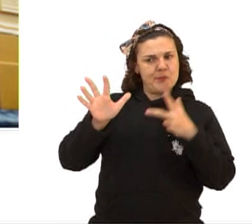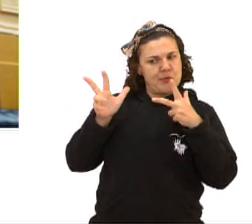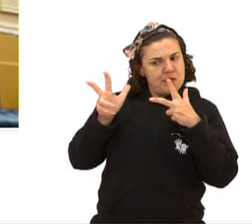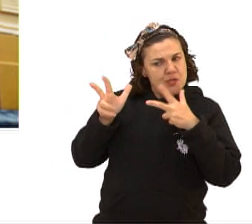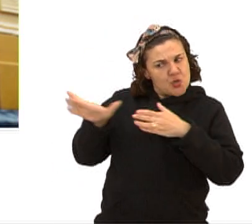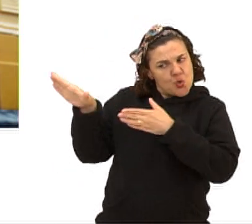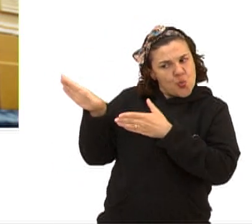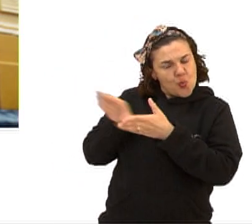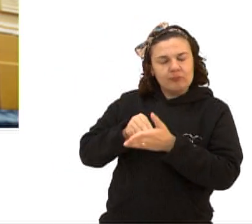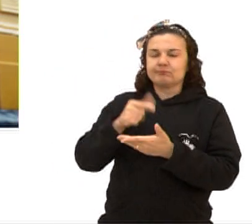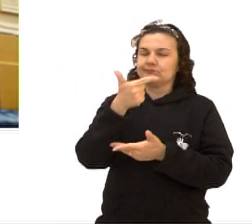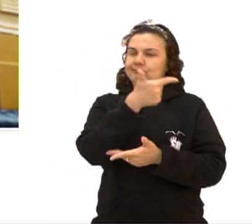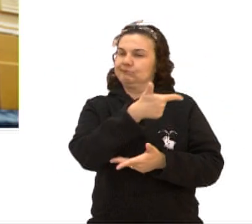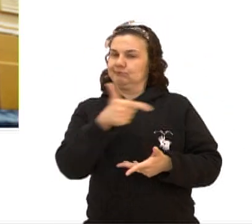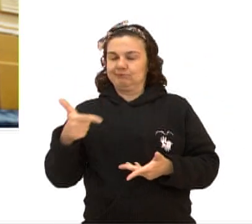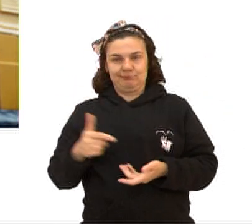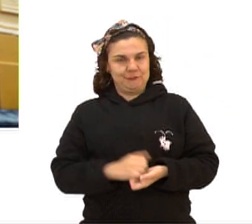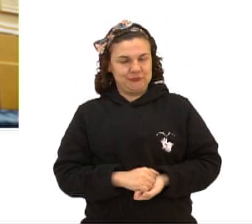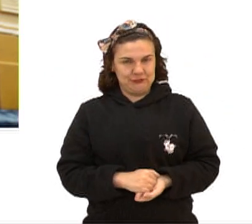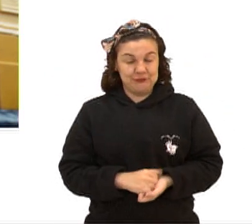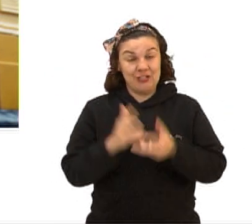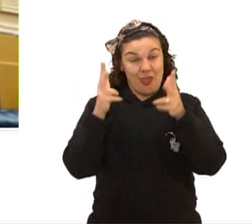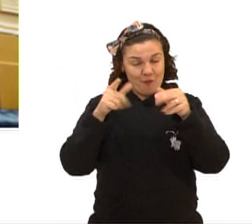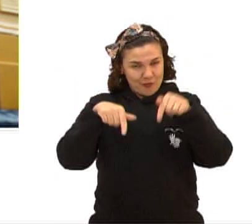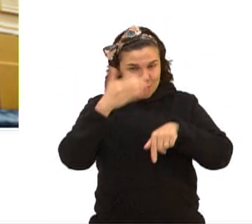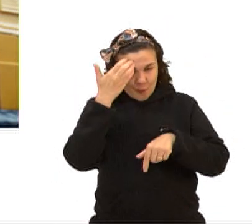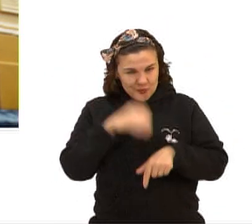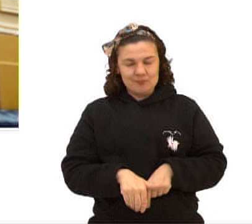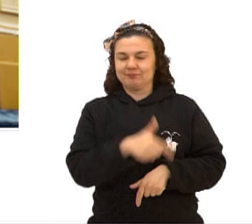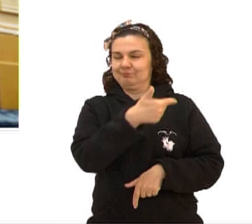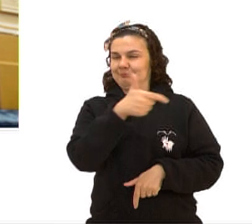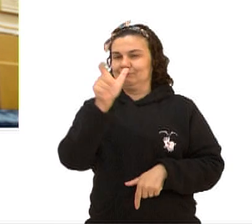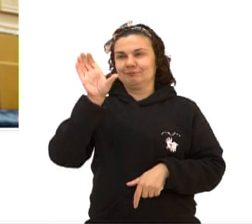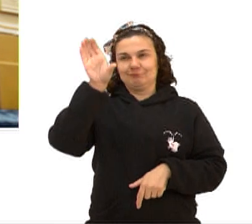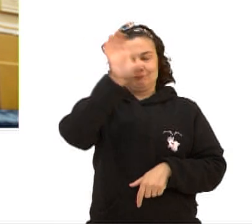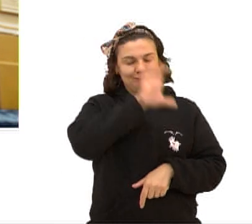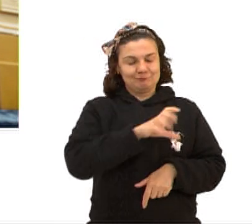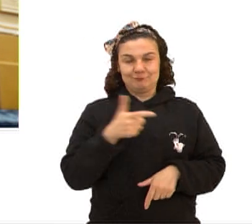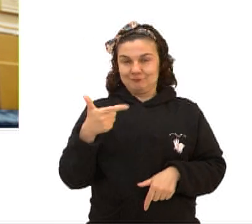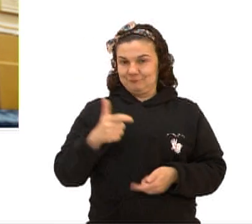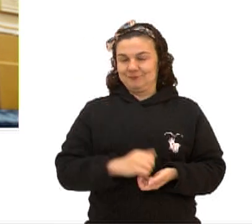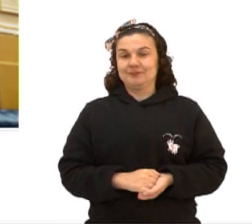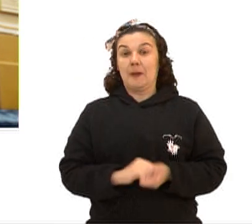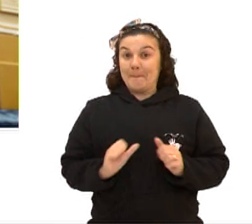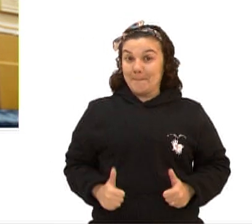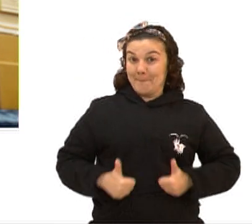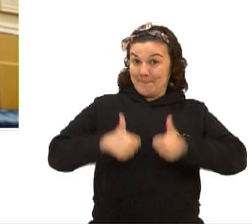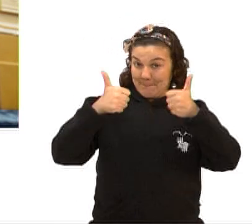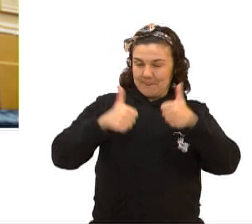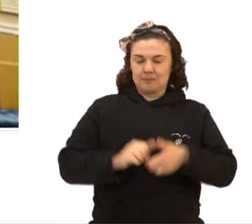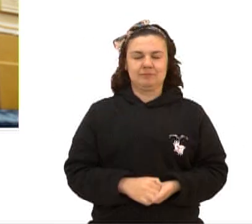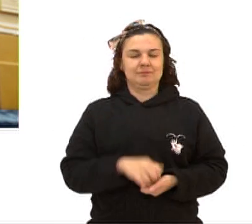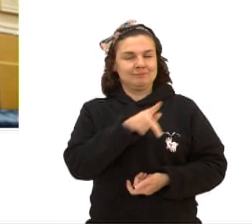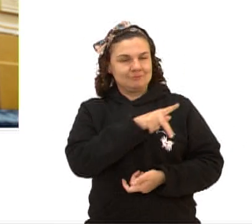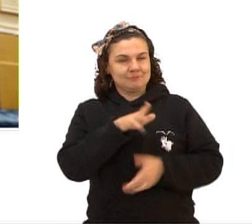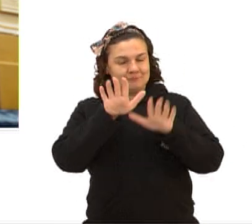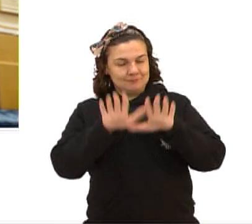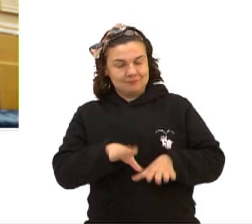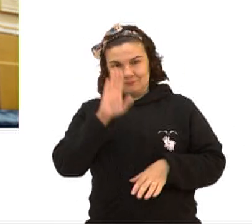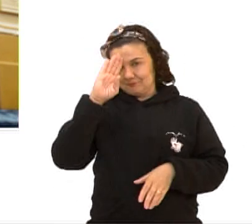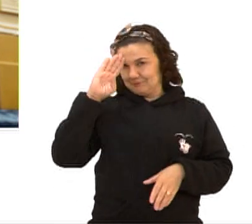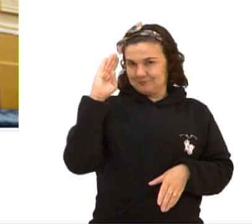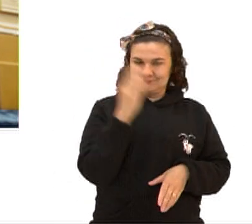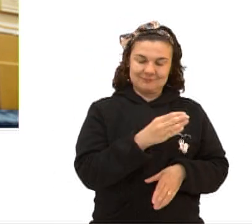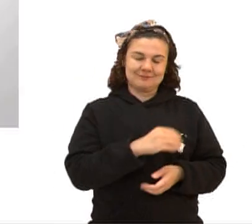de abastecimento tão eficaz como o sistema de abastecimento da cidade de Curitiba. Beleza, galera? Professor Vladimir, vai daí